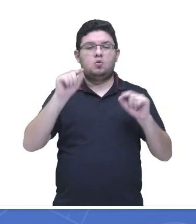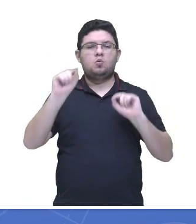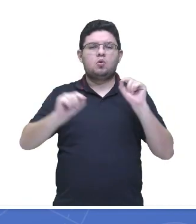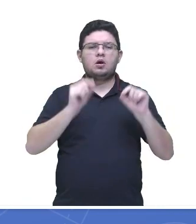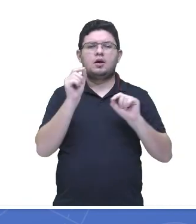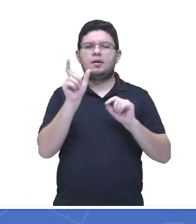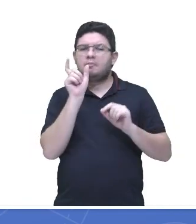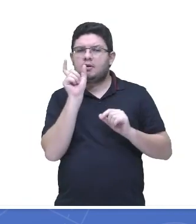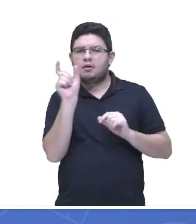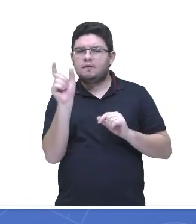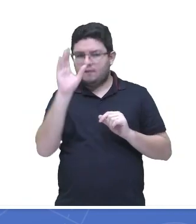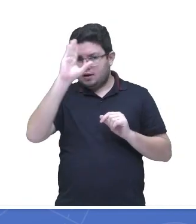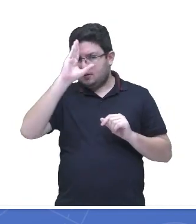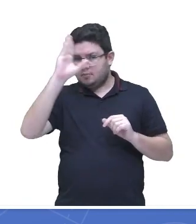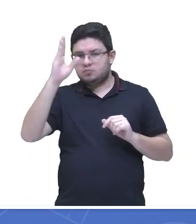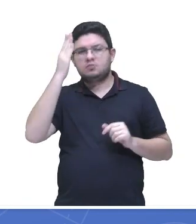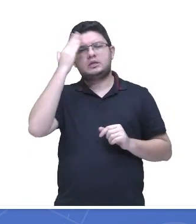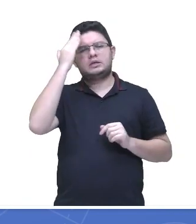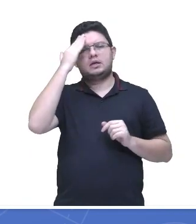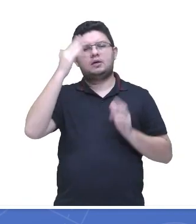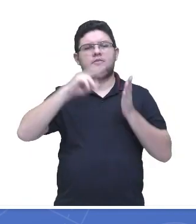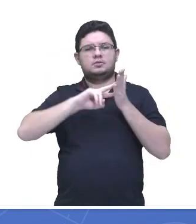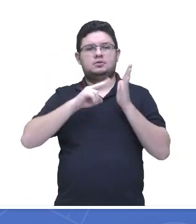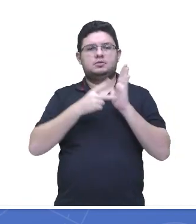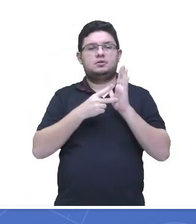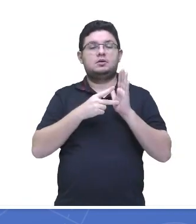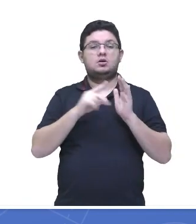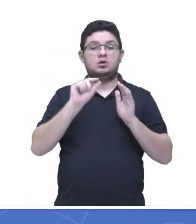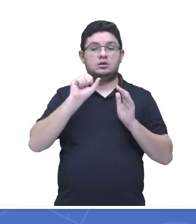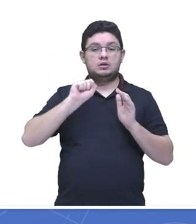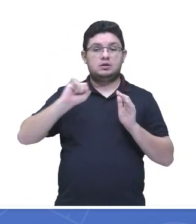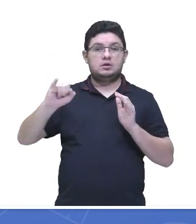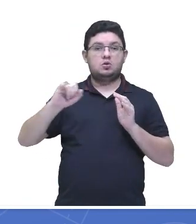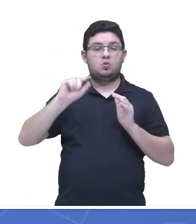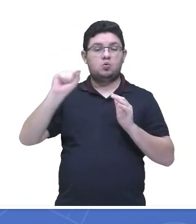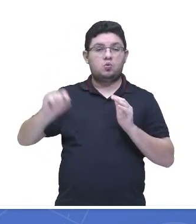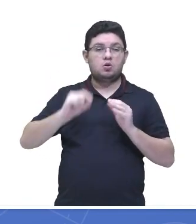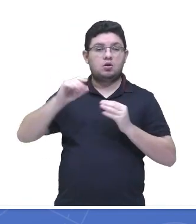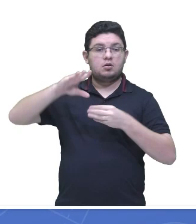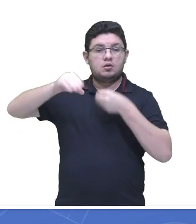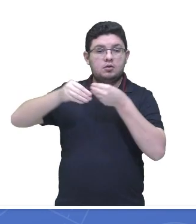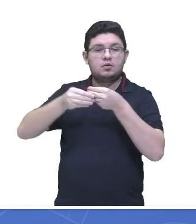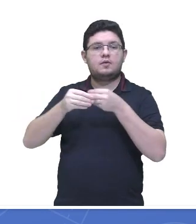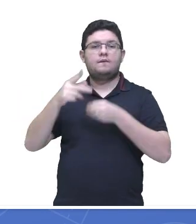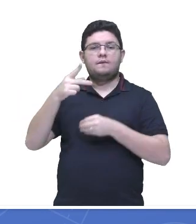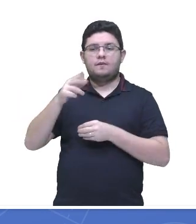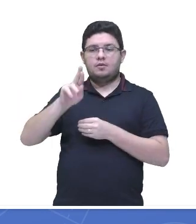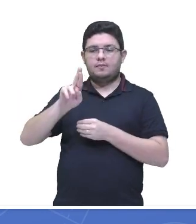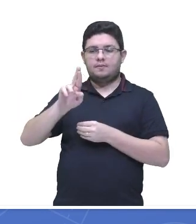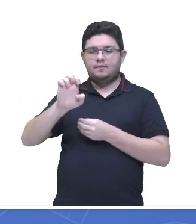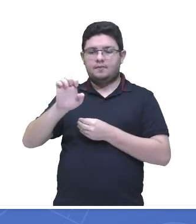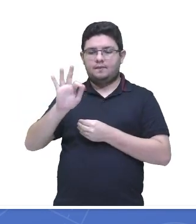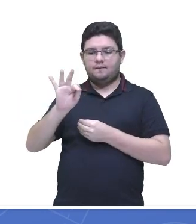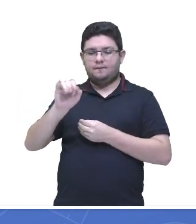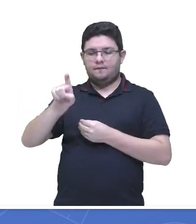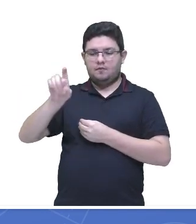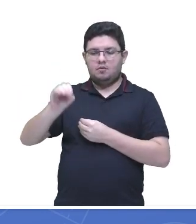palavra raiz, a palavra original, e se você acrescentar um prefixo, você vai ter uma nova